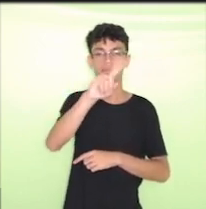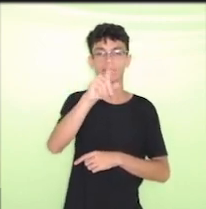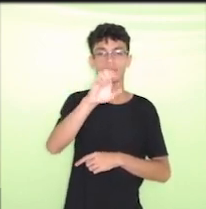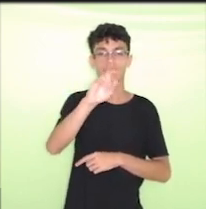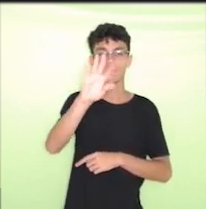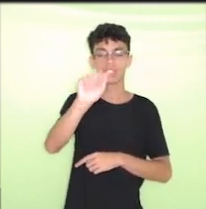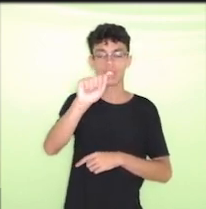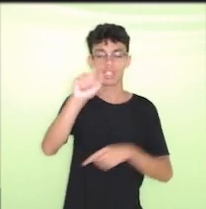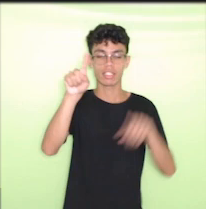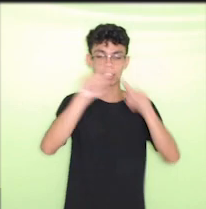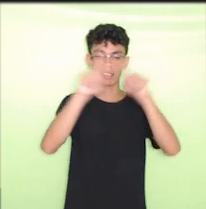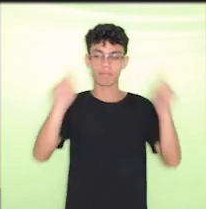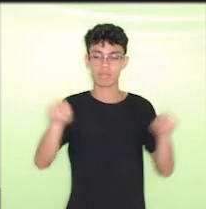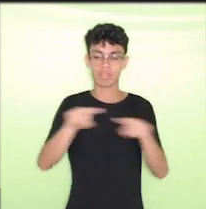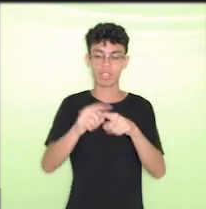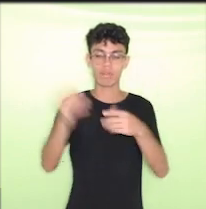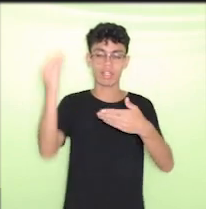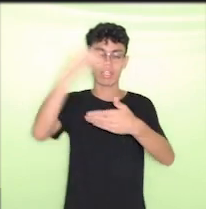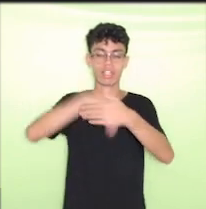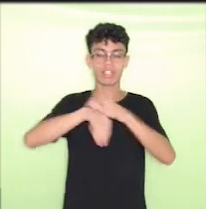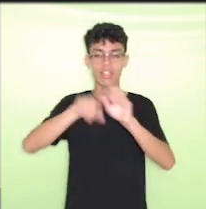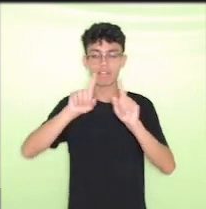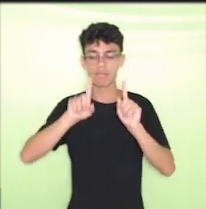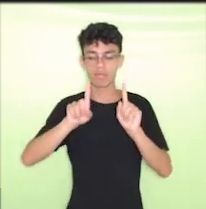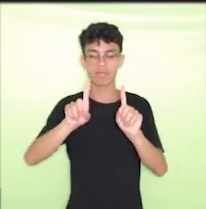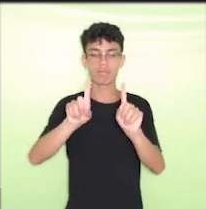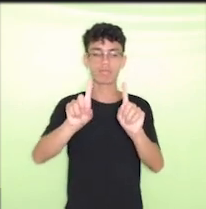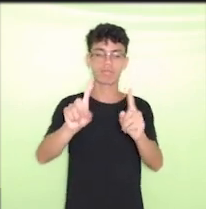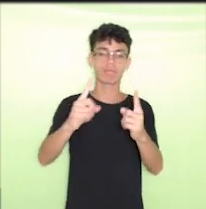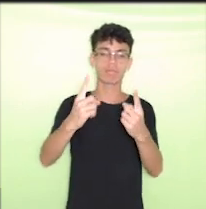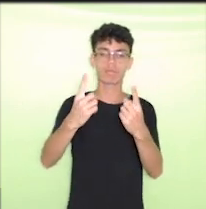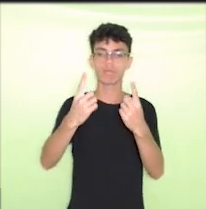fazendo sempre o mesmo caminho. E que caminho era esse?